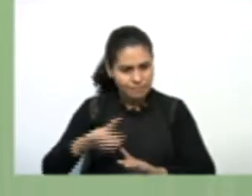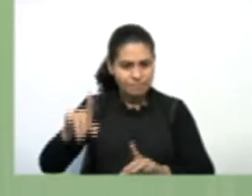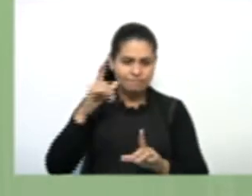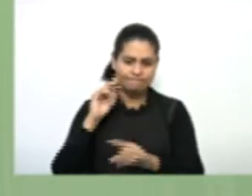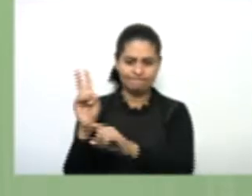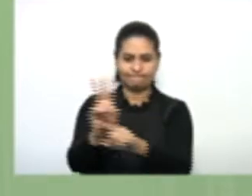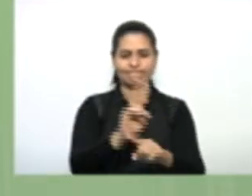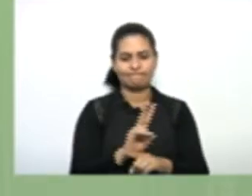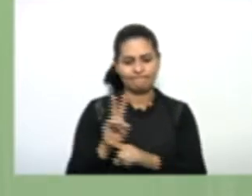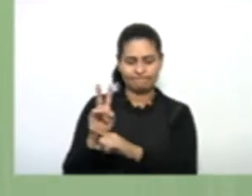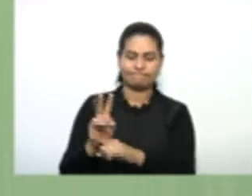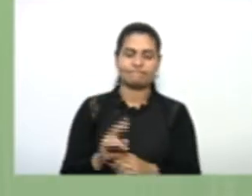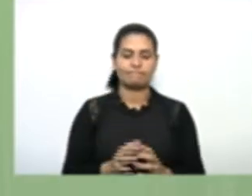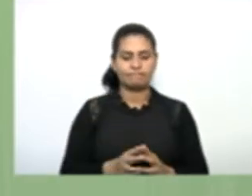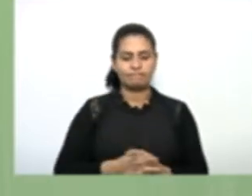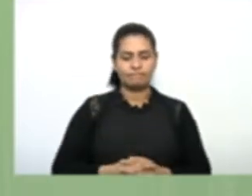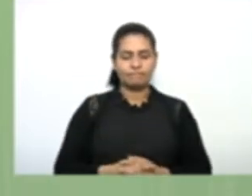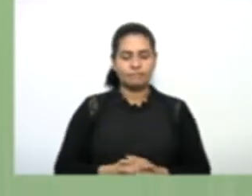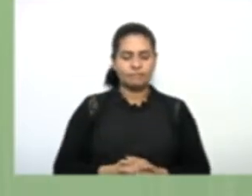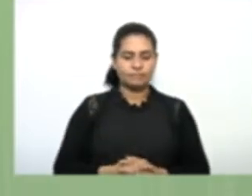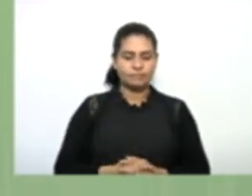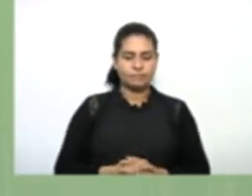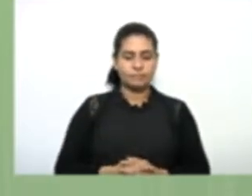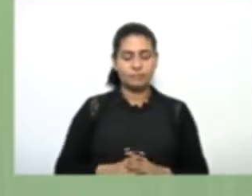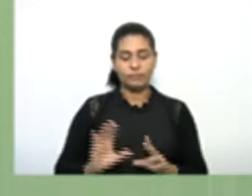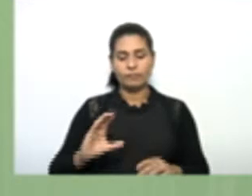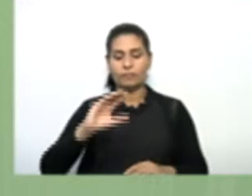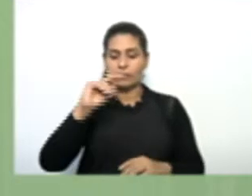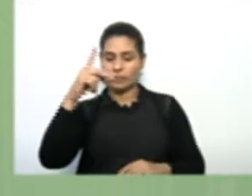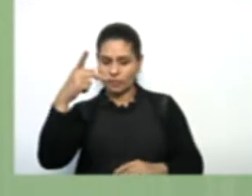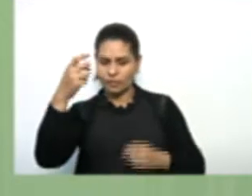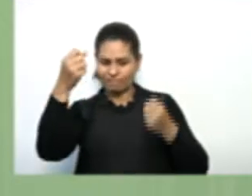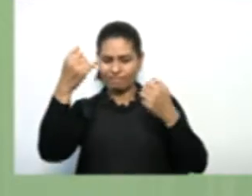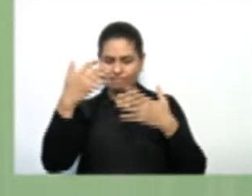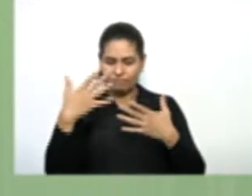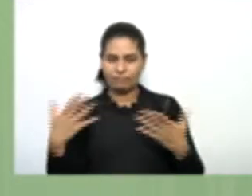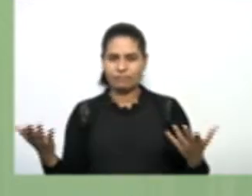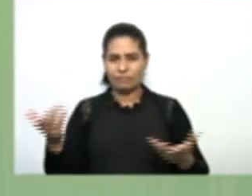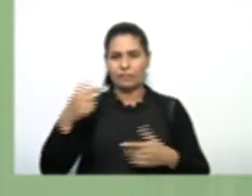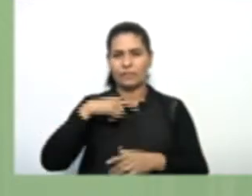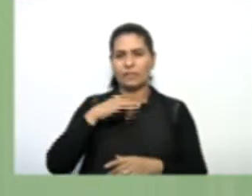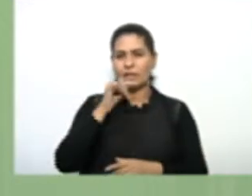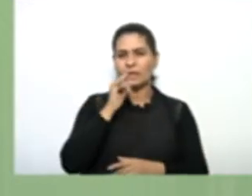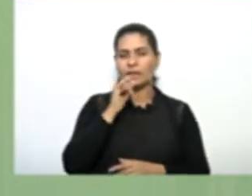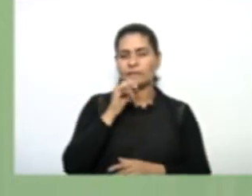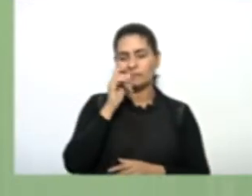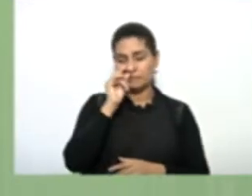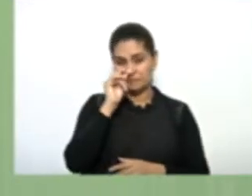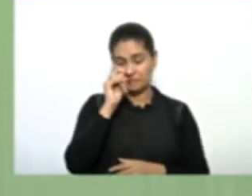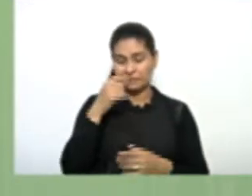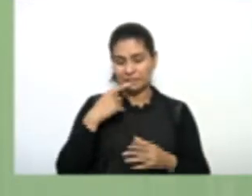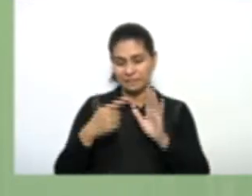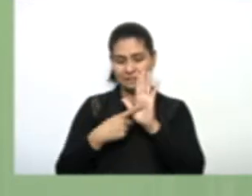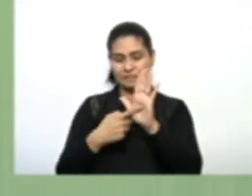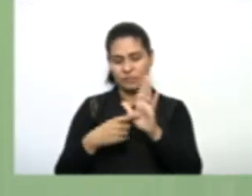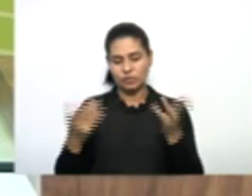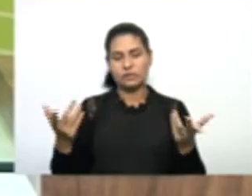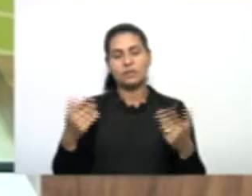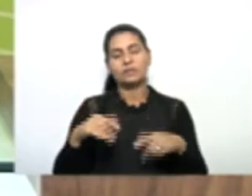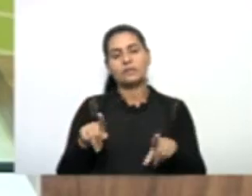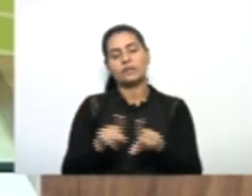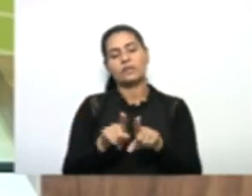controlada. No caso das cooperativas, como a professora Denise vem frisando bastante, e fazendo mais uma vez